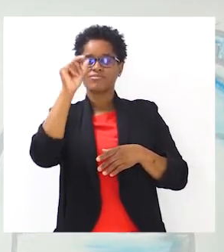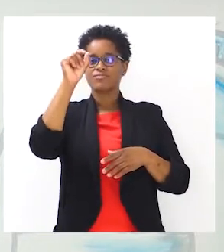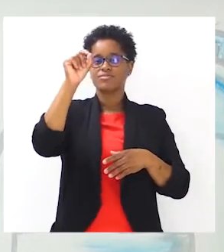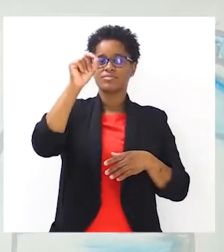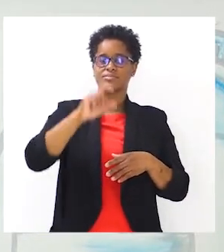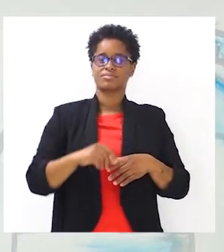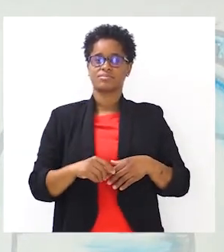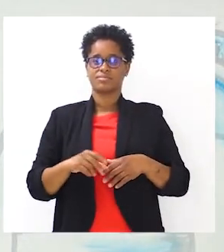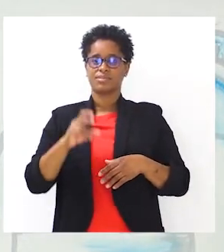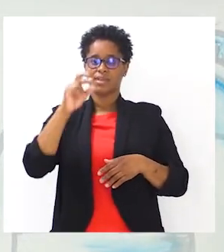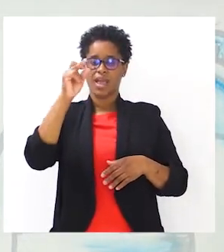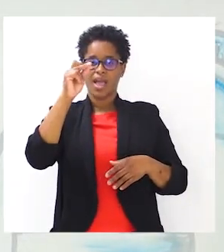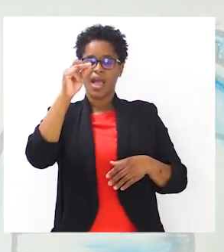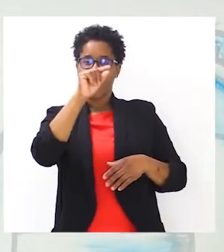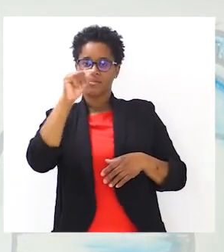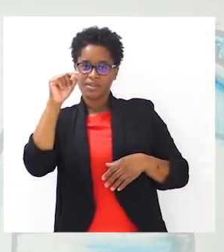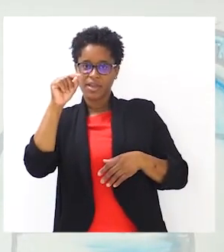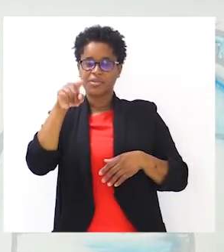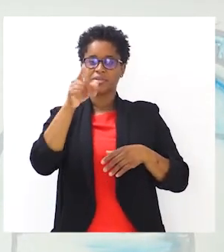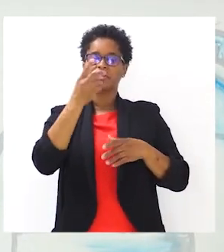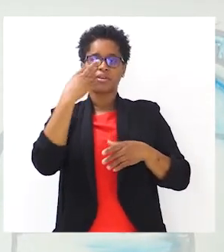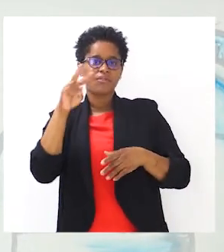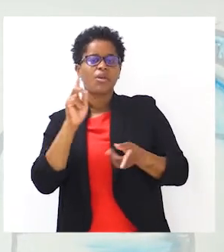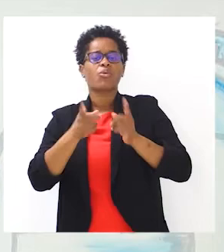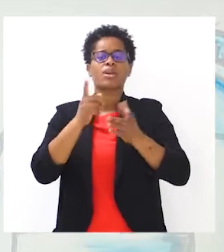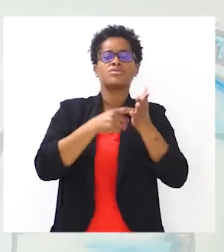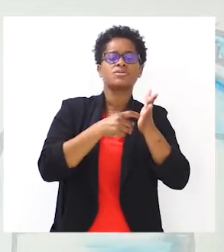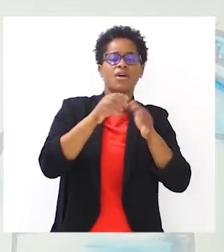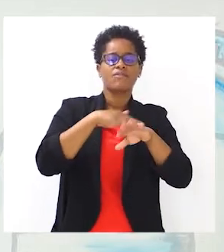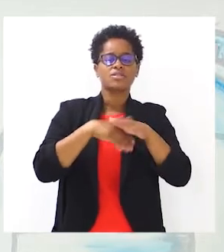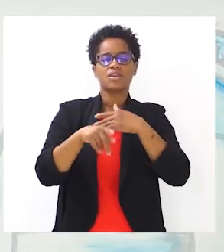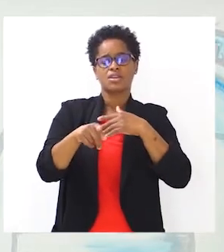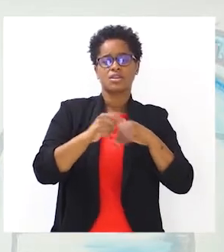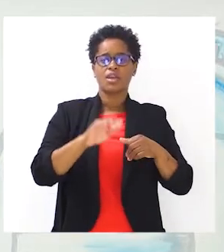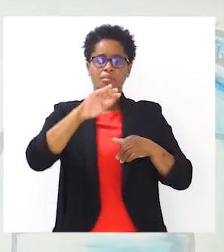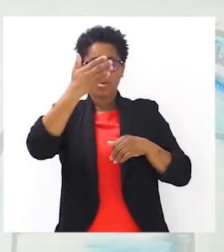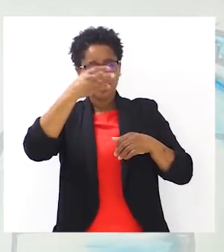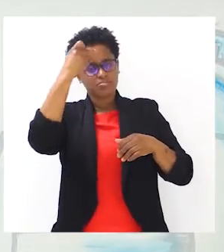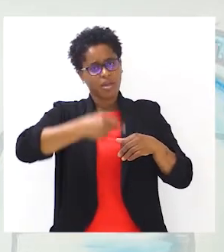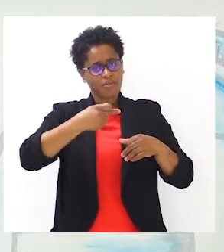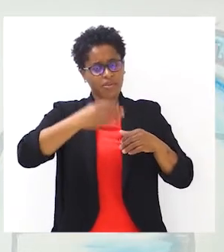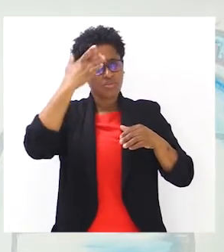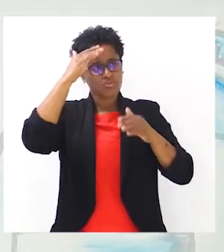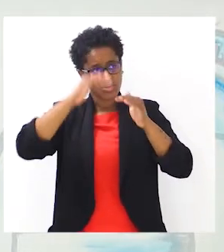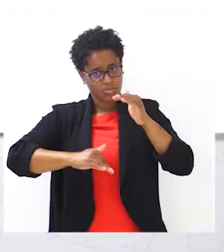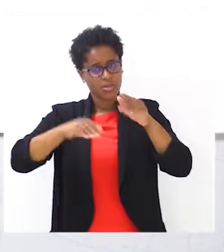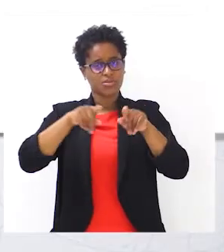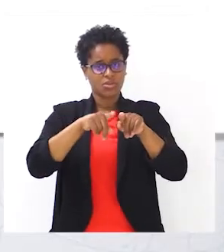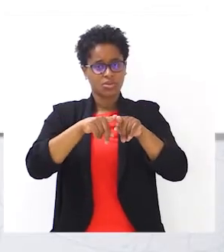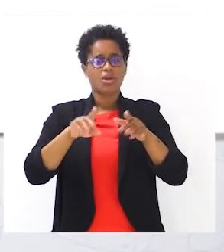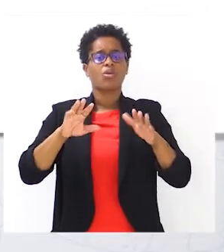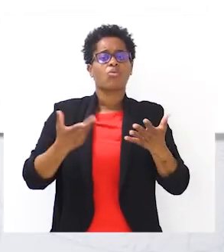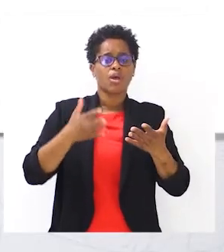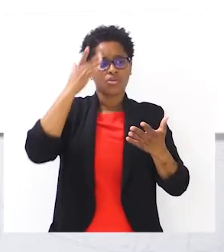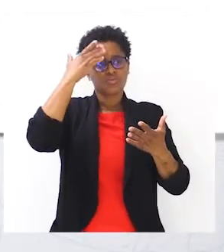avos. Então, vamos lá ver o que é necessário fazer aqui. Primeiro, devemos manter o denominador. E qual